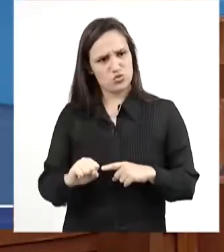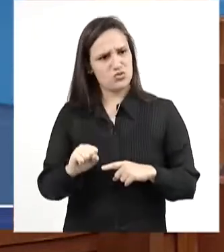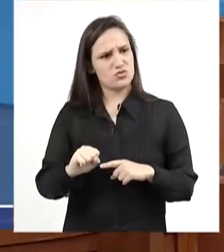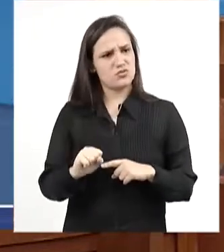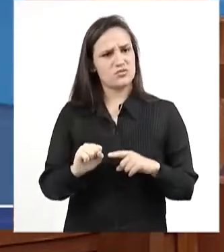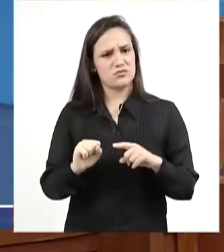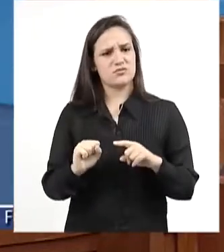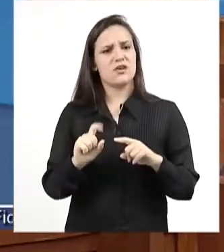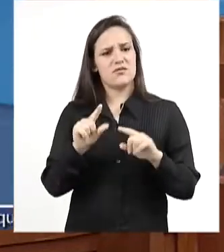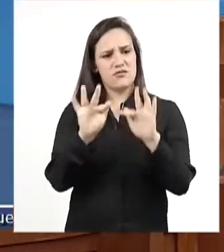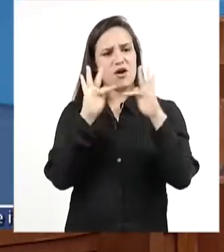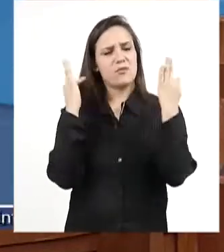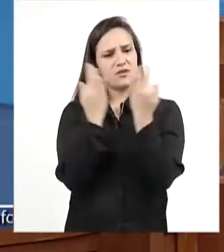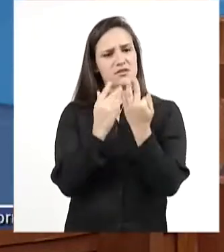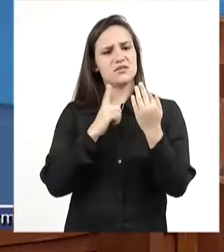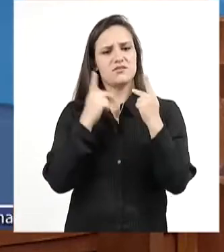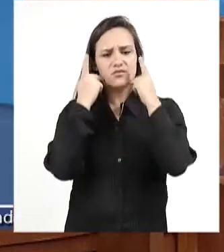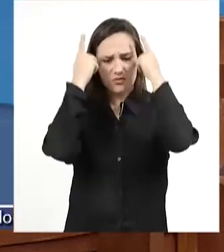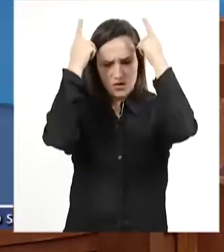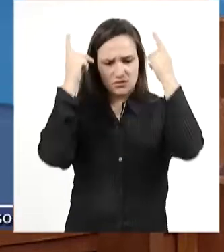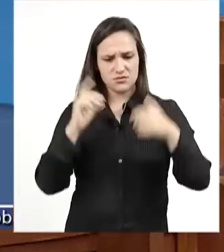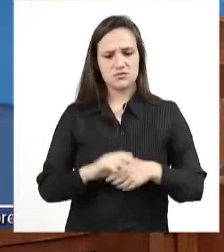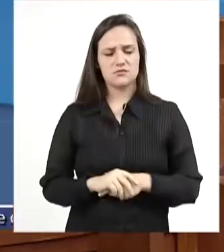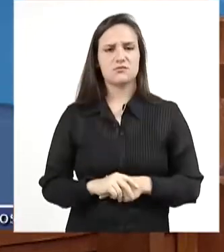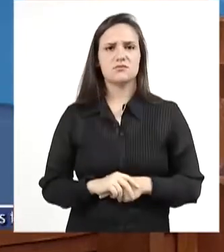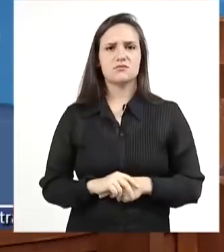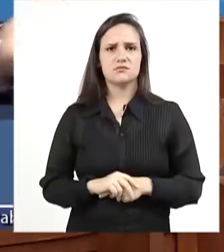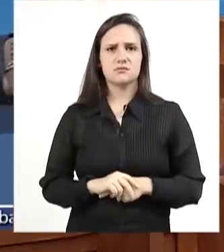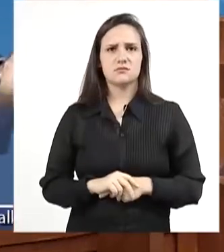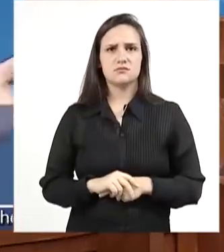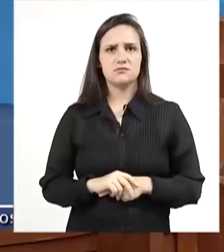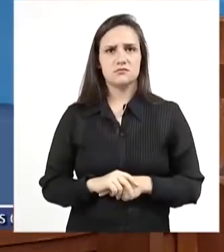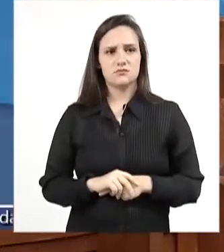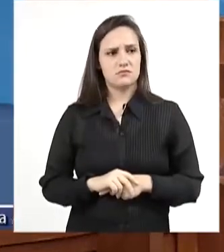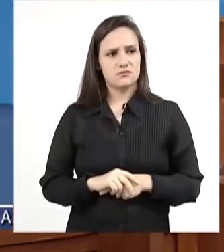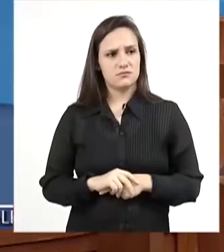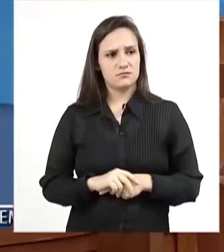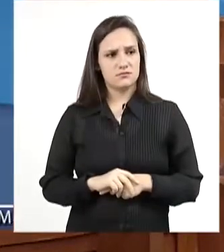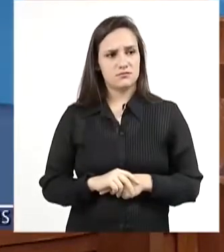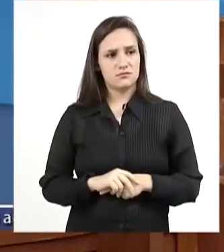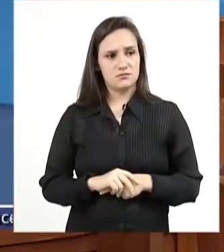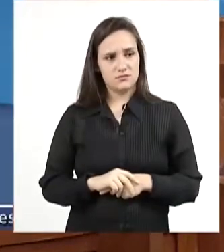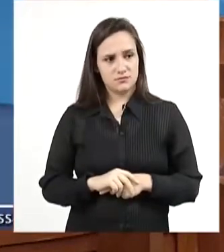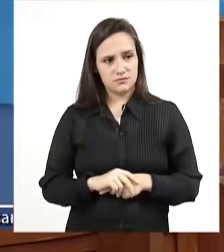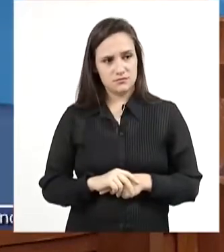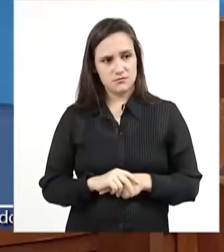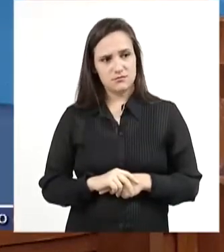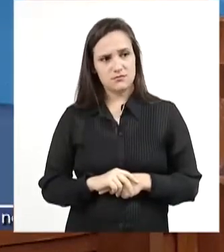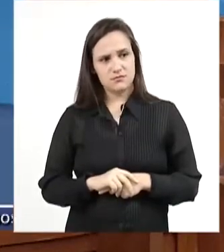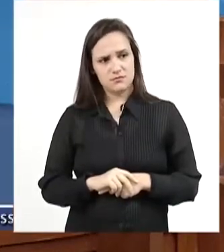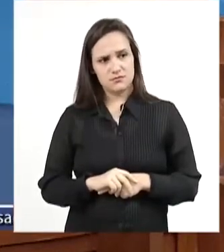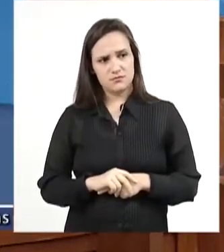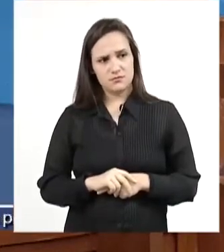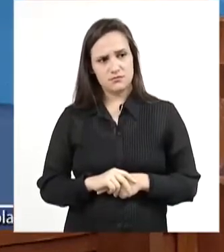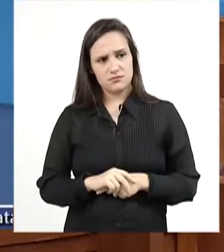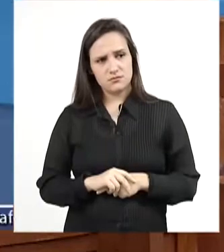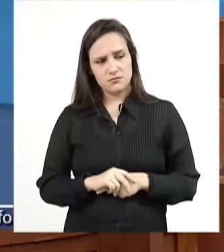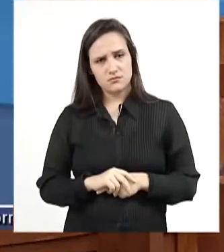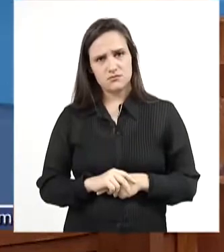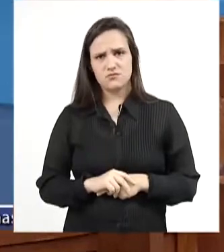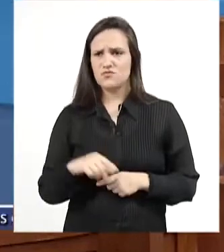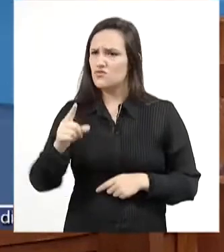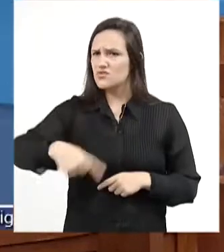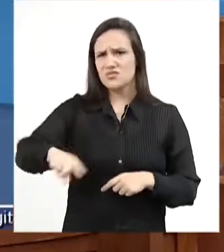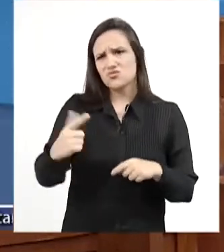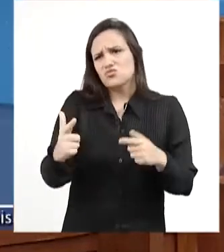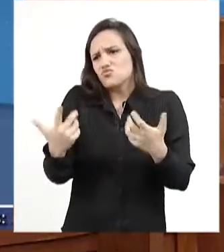com vergonha disso daqui. Essa é uma realidade. Mas você não ouviu o meu à parte. Vamos falar pessoalmente depois. Ou será que vocês não querem me